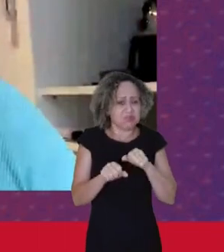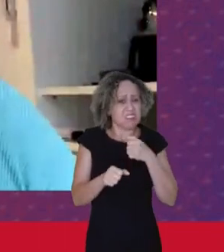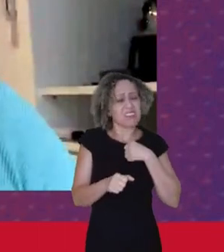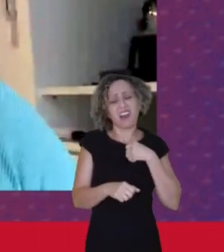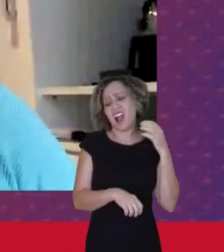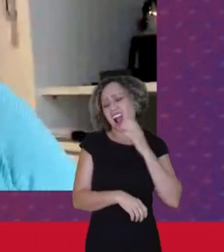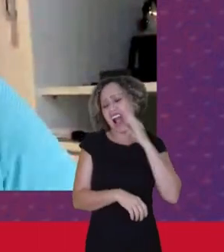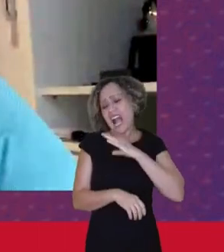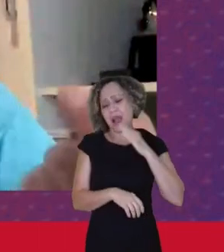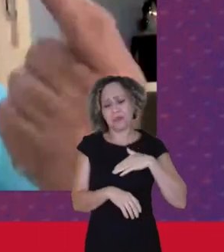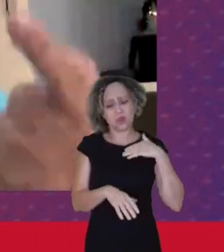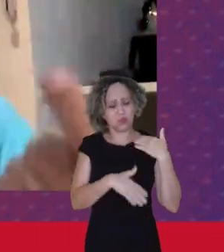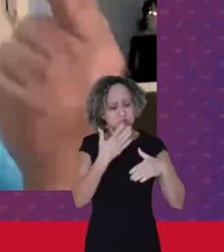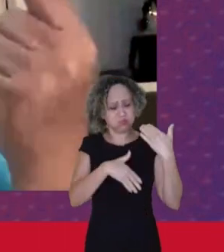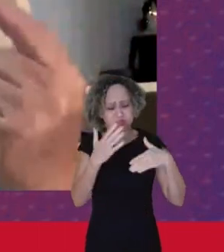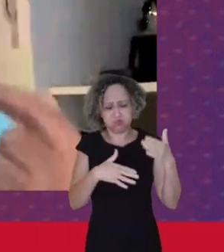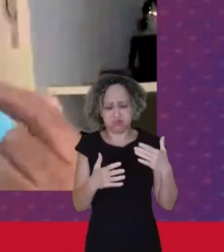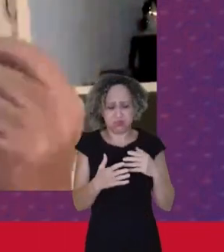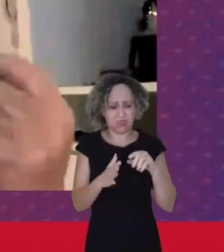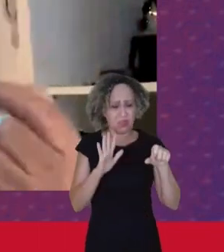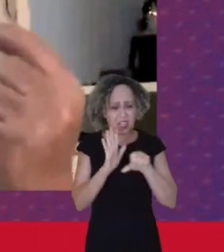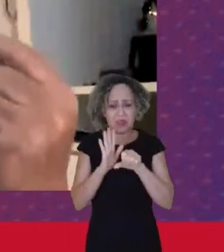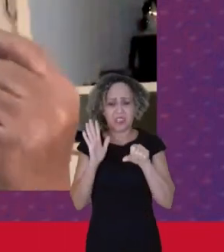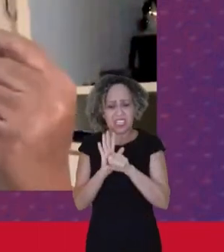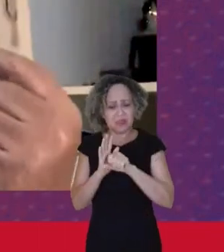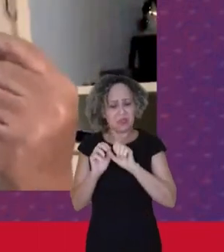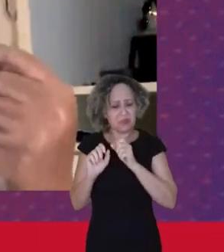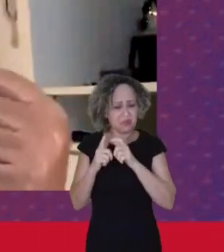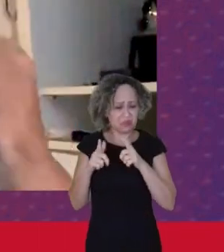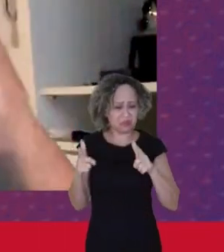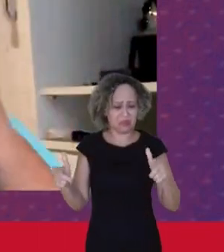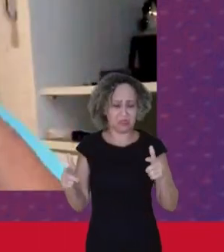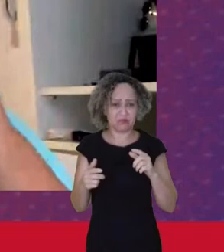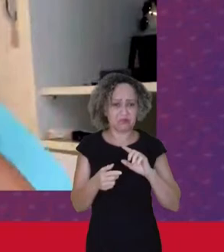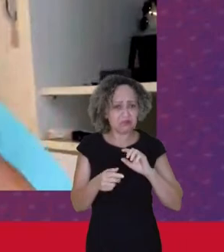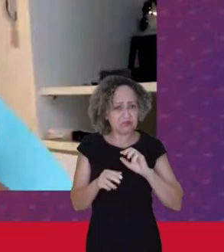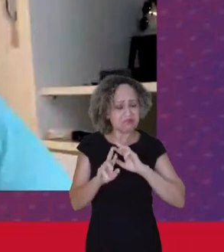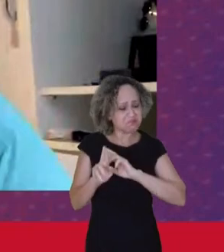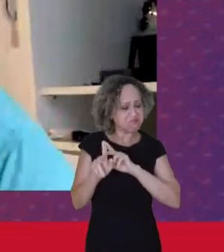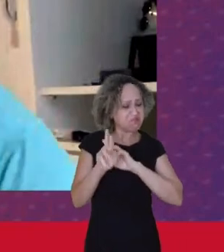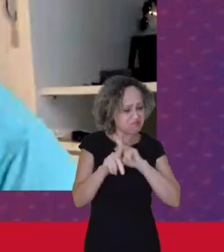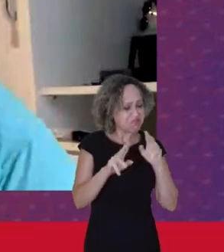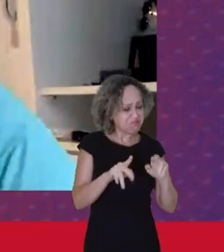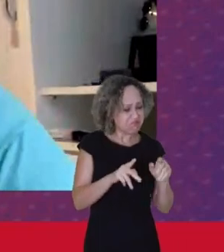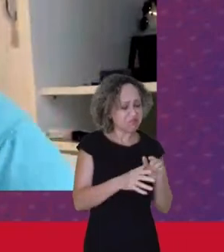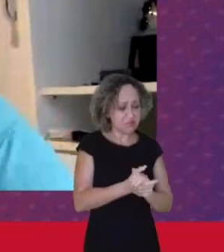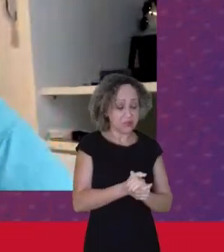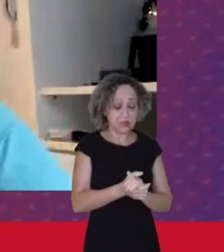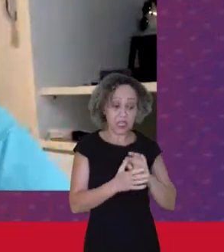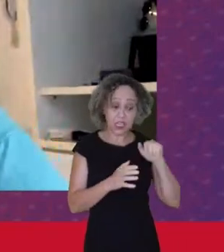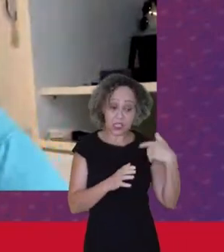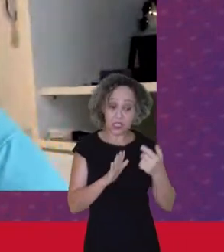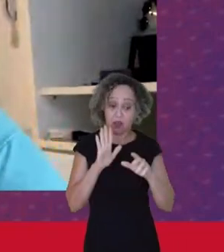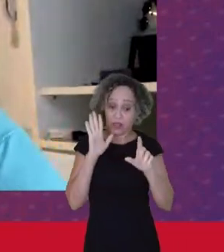muito rapidamente. E nós só tivemos um aprimoramento, um aperfeiçoamento da lei Carolina Dickens